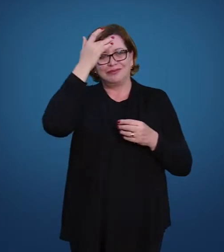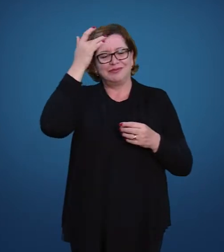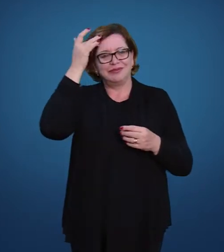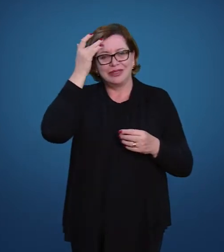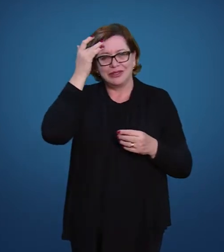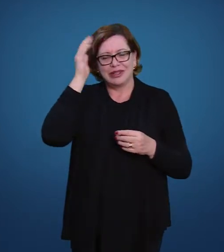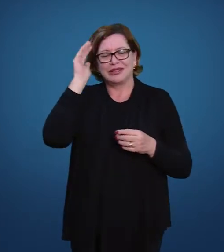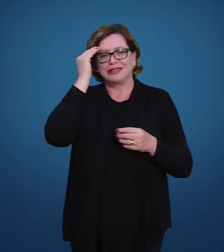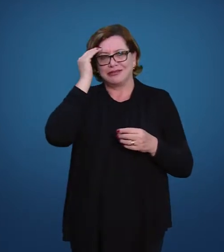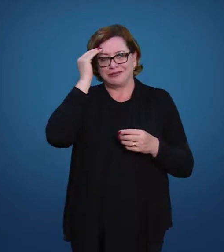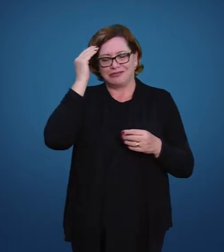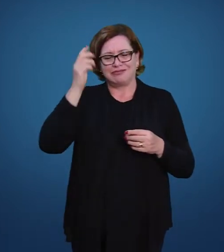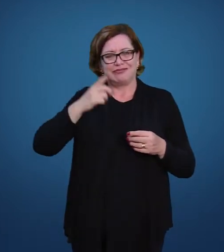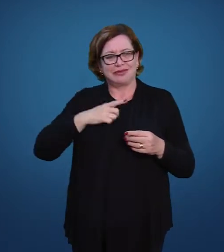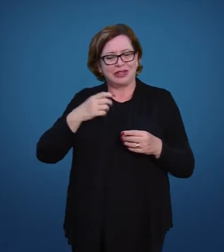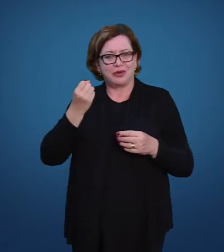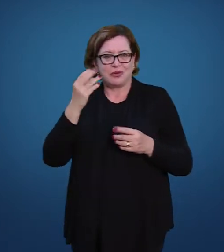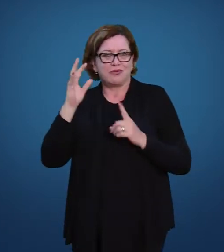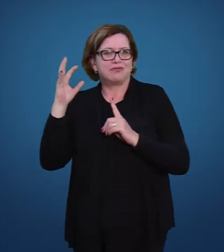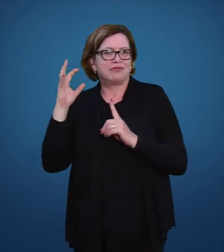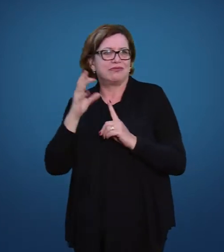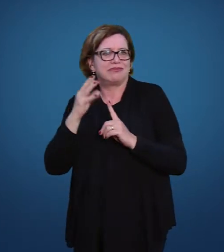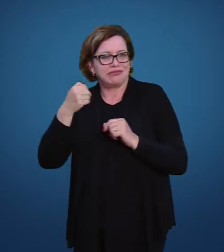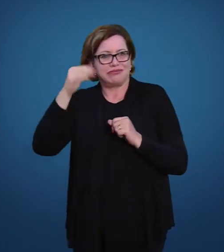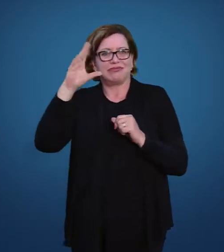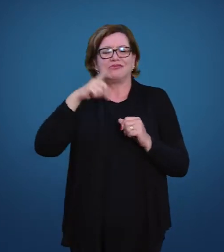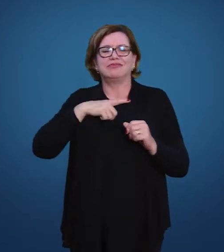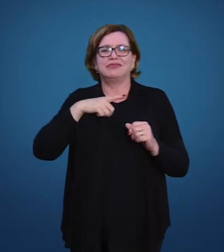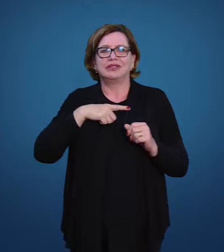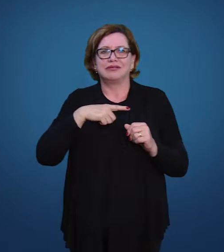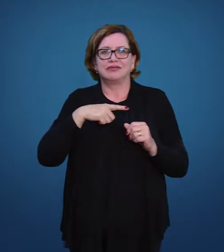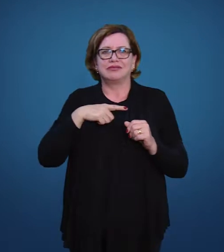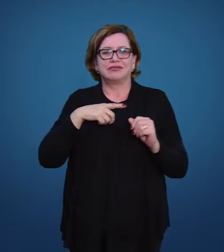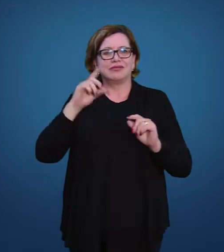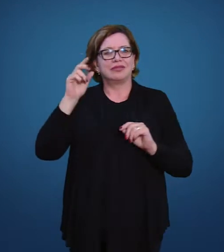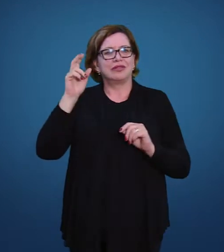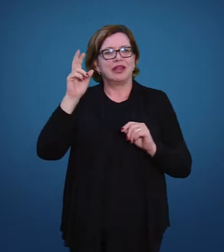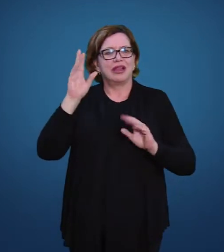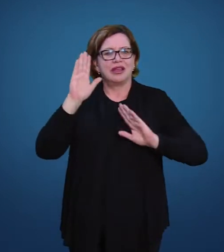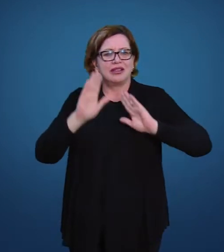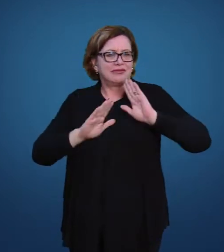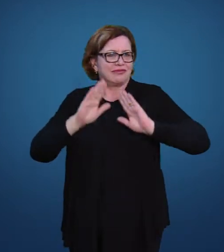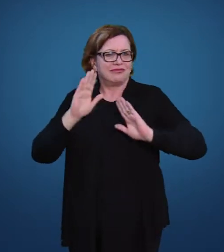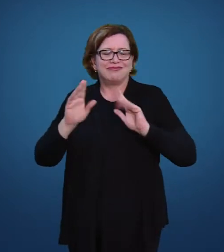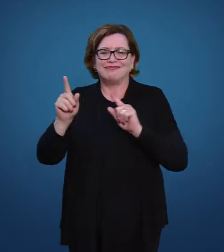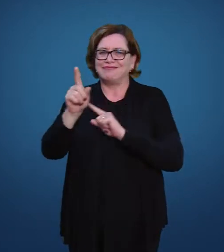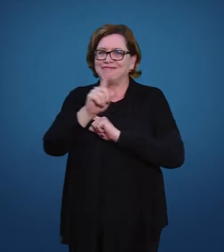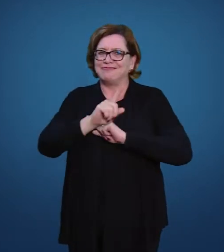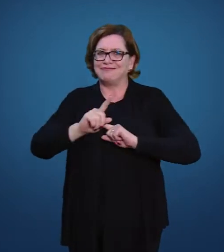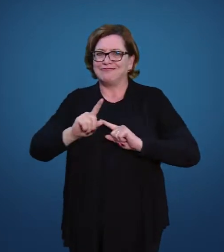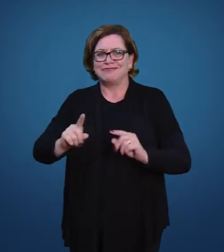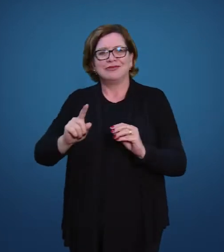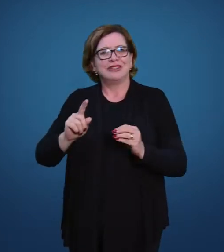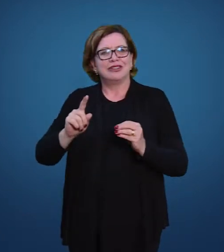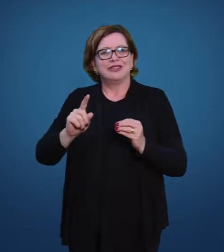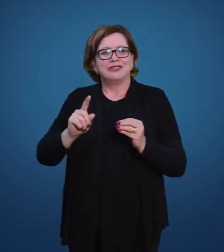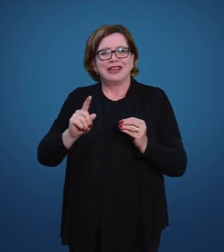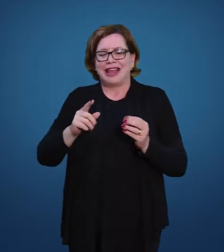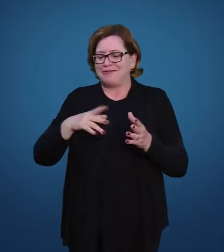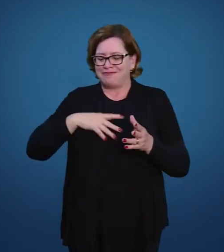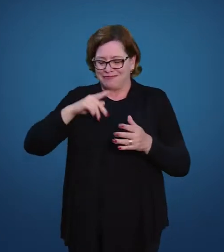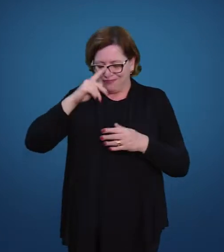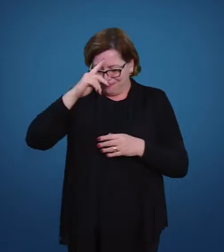um entendimento maior ou uma influência maior, dificilmente não vai acabar usando isso em função de interesses